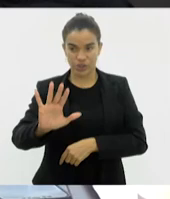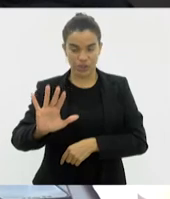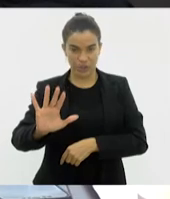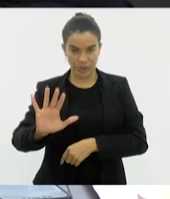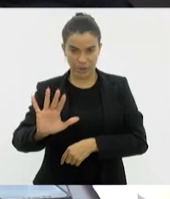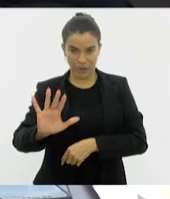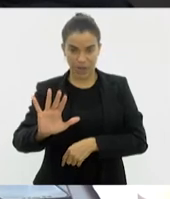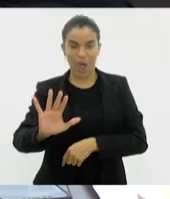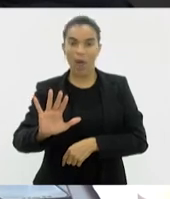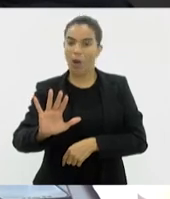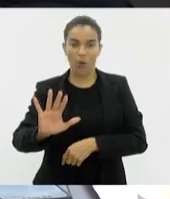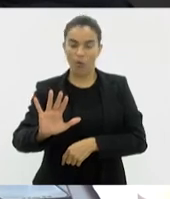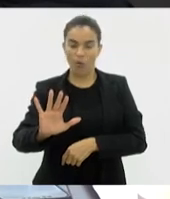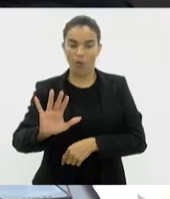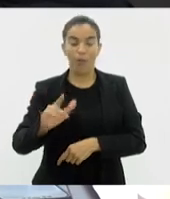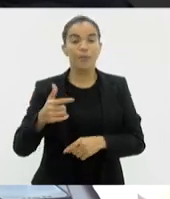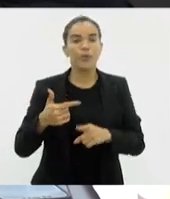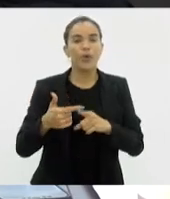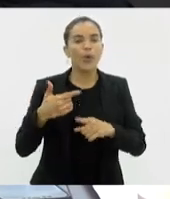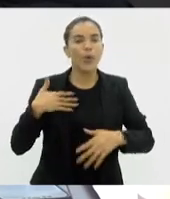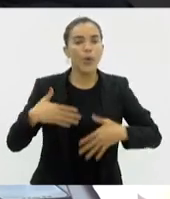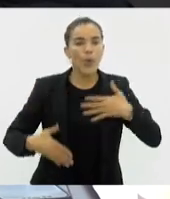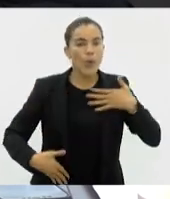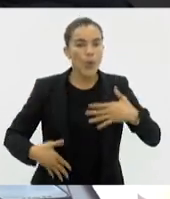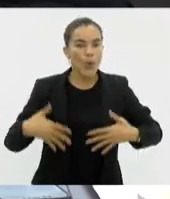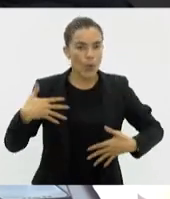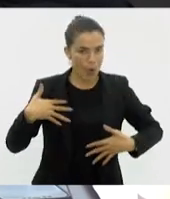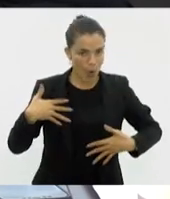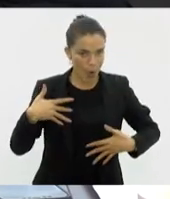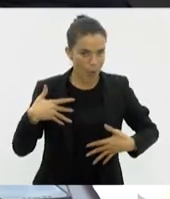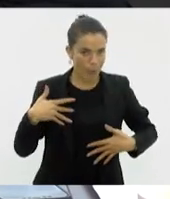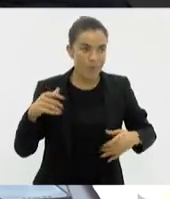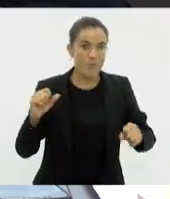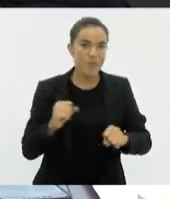um especialista, porque o corpo não funciona